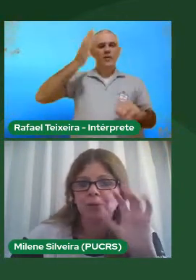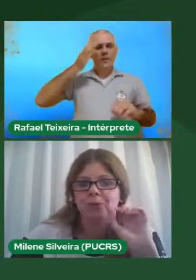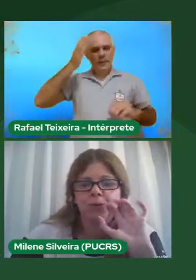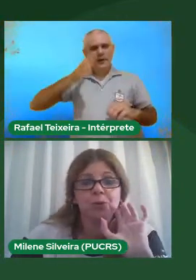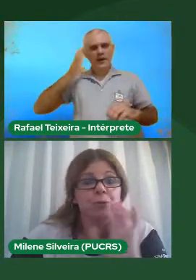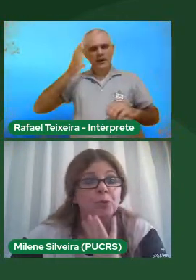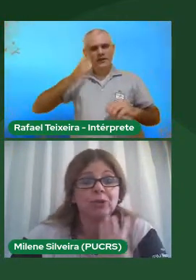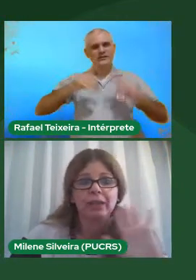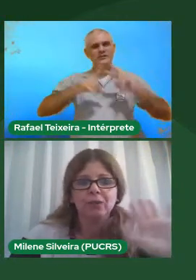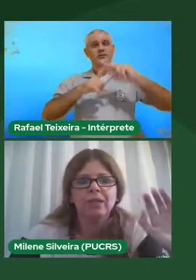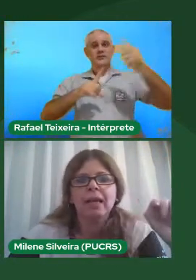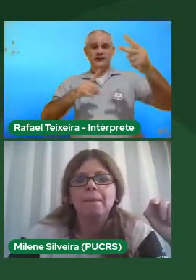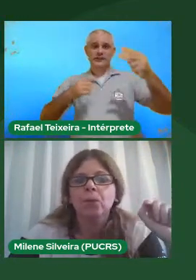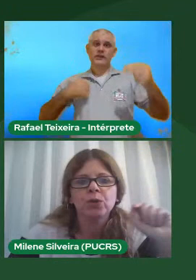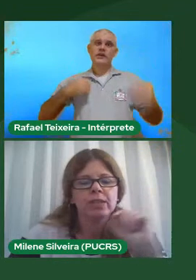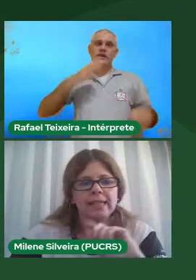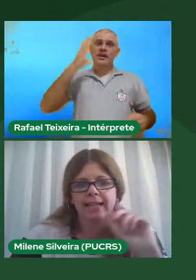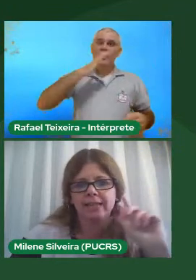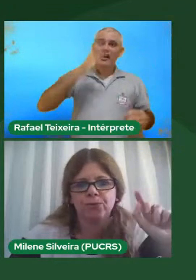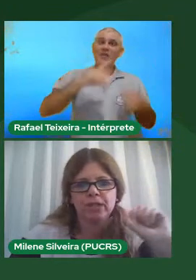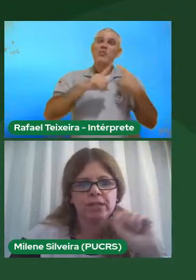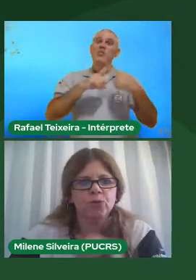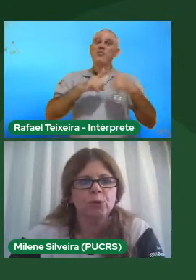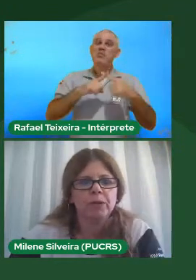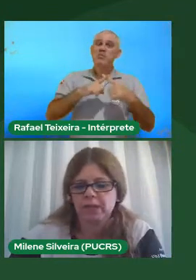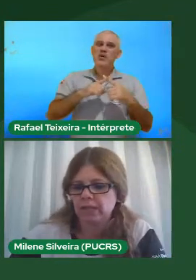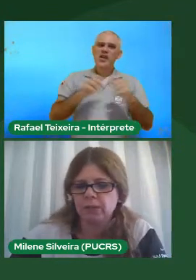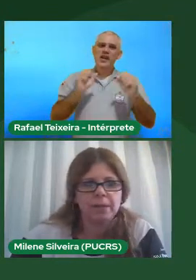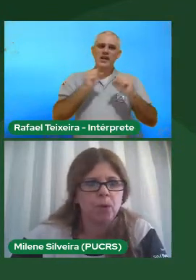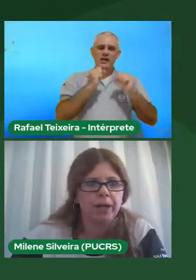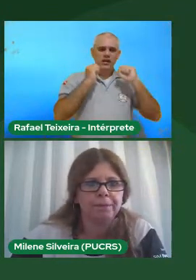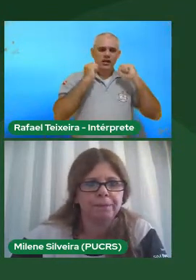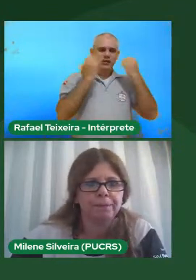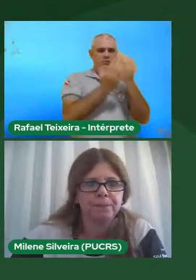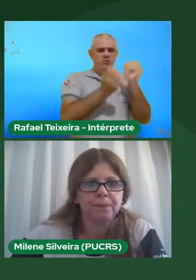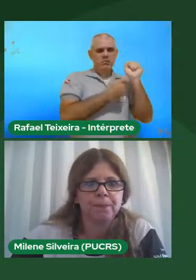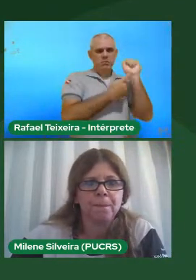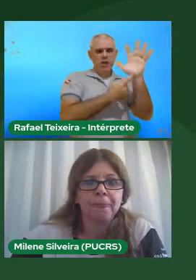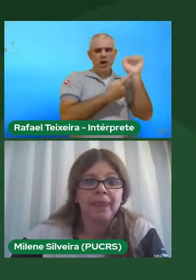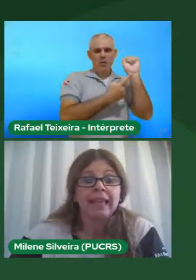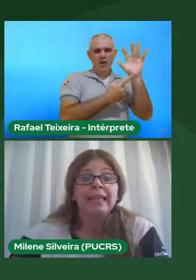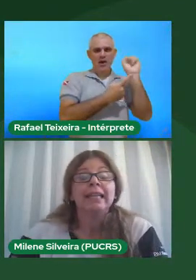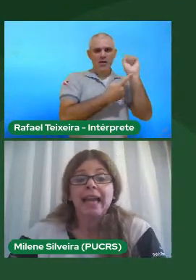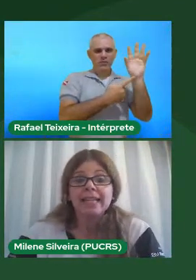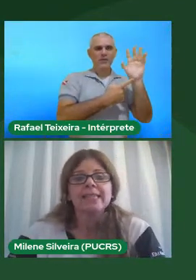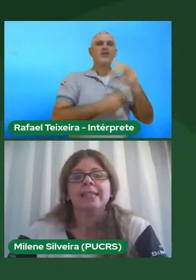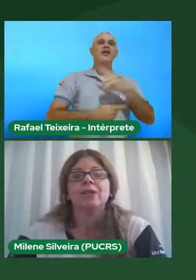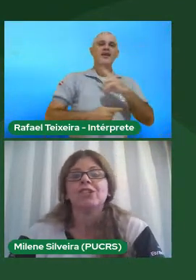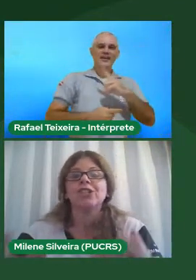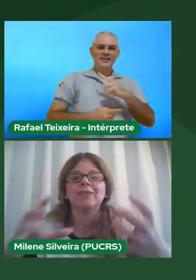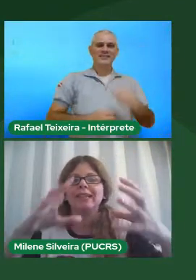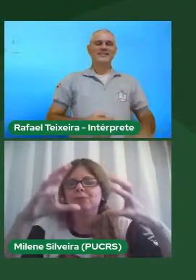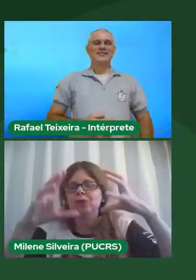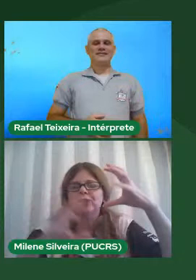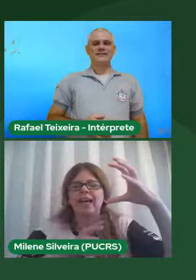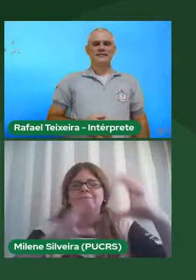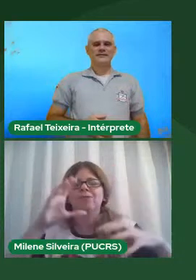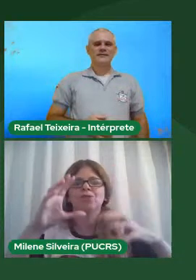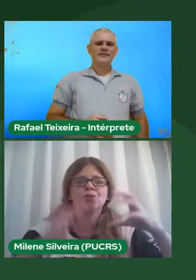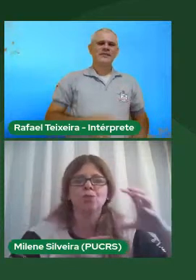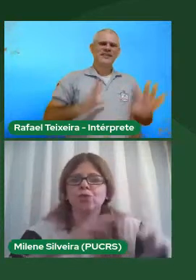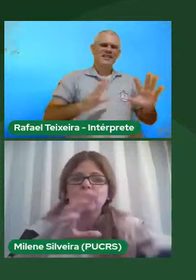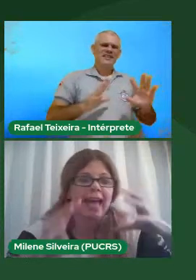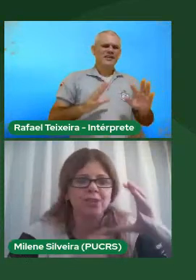indo rápido por alguns pontos, porque eu tenho muitos slides. Não vou dizer o número para vocês não irem embora. E aí, sim, então a gente estava ali muito,